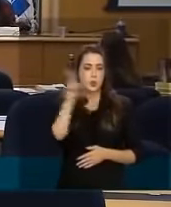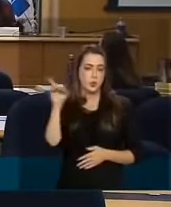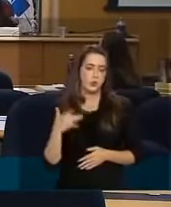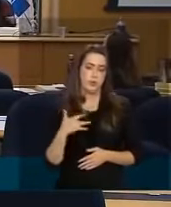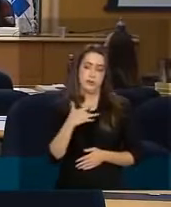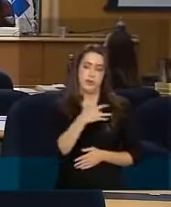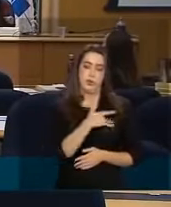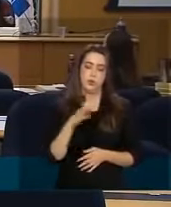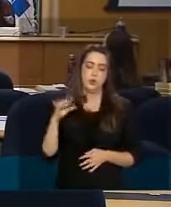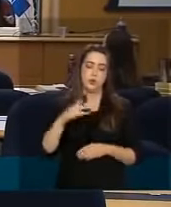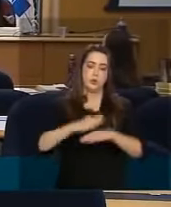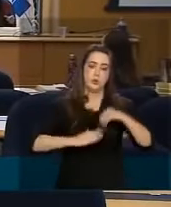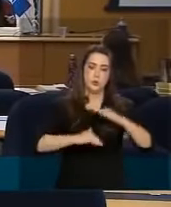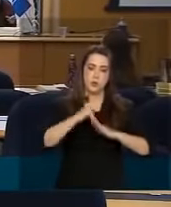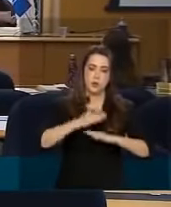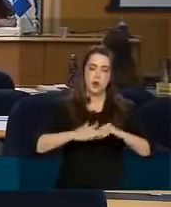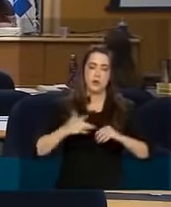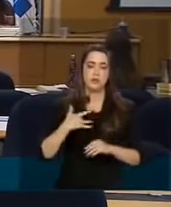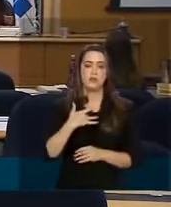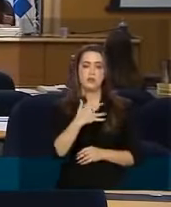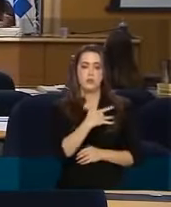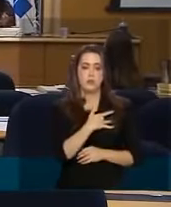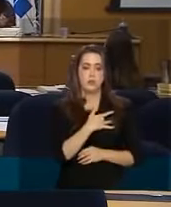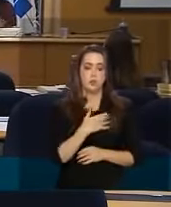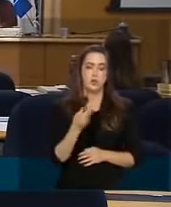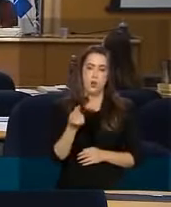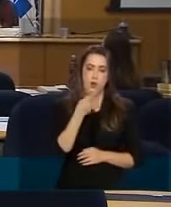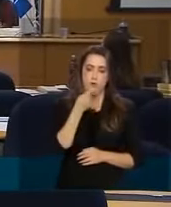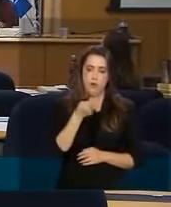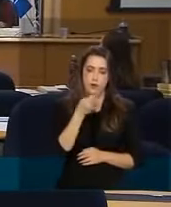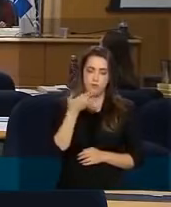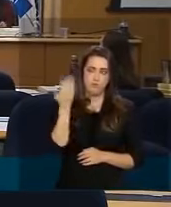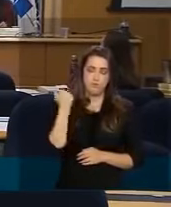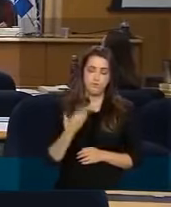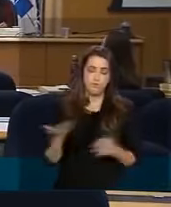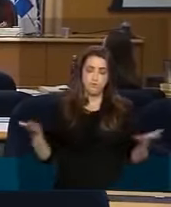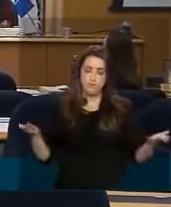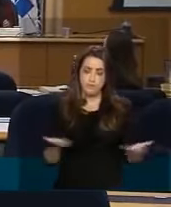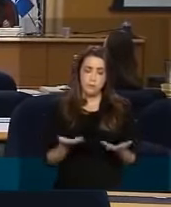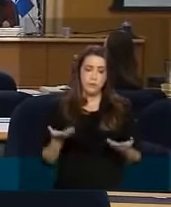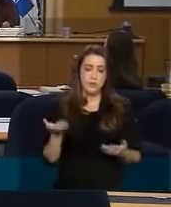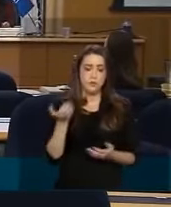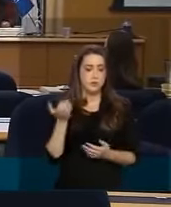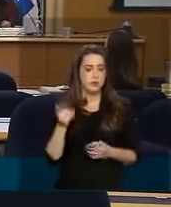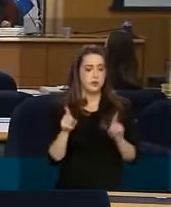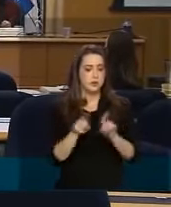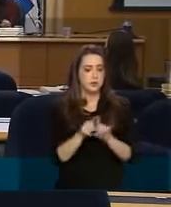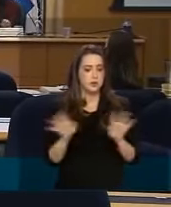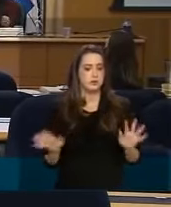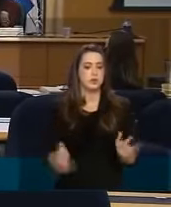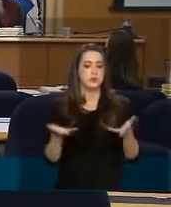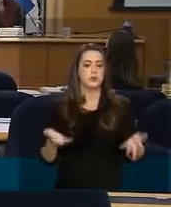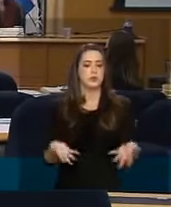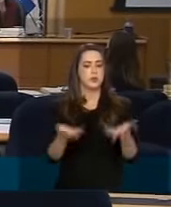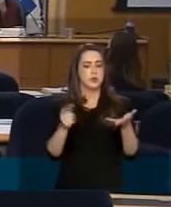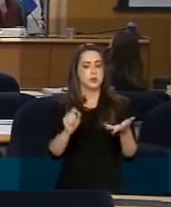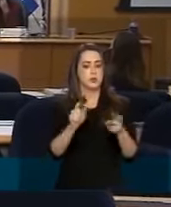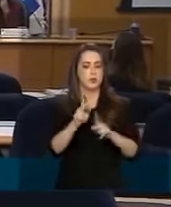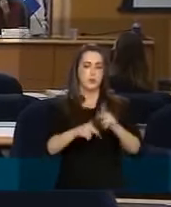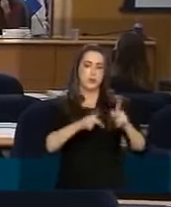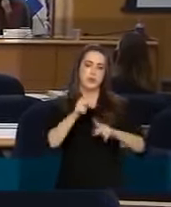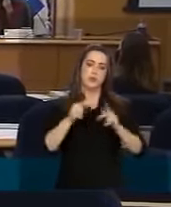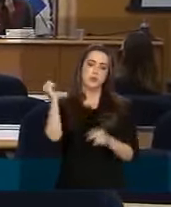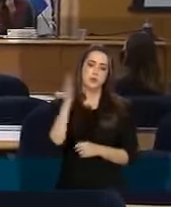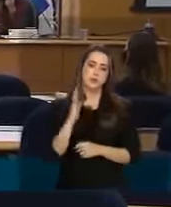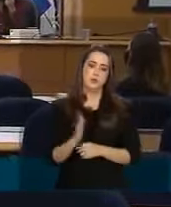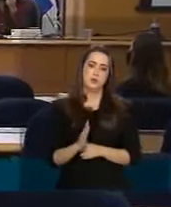Saúde, a todos os profissionais, como falamos no início. E queria também de estimular a população